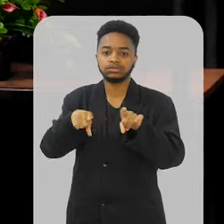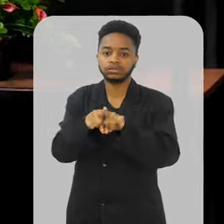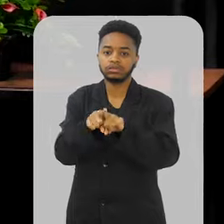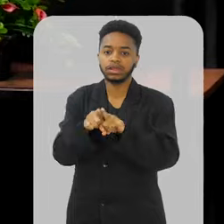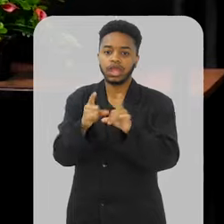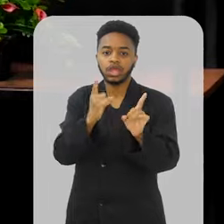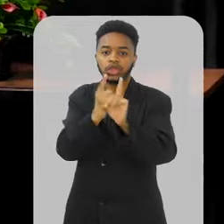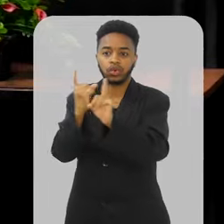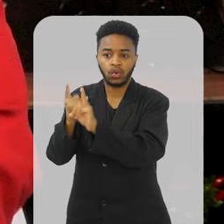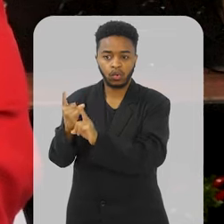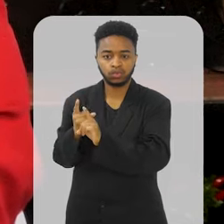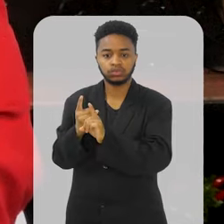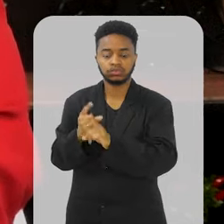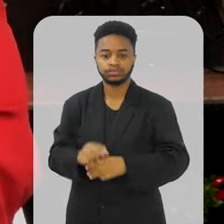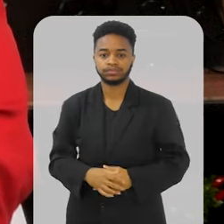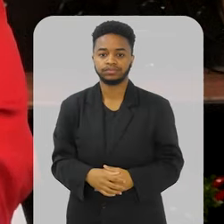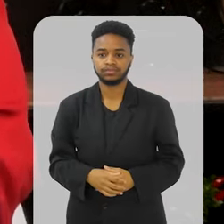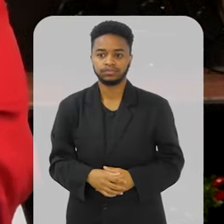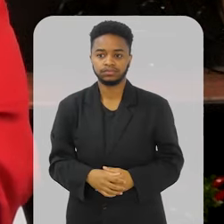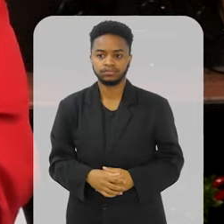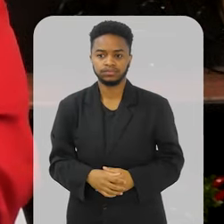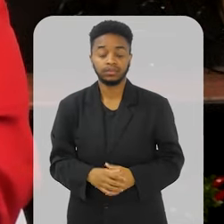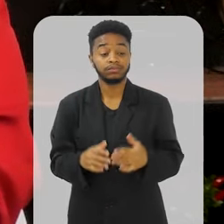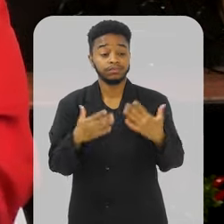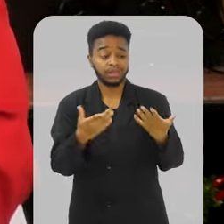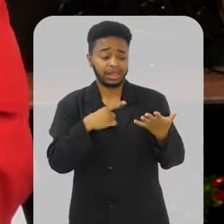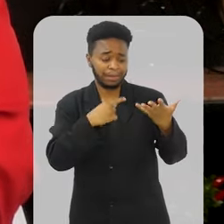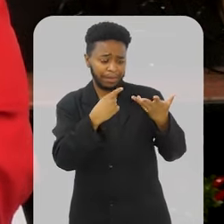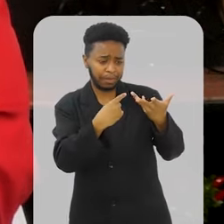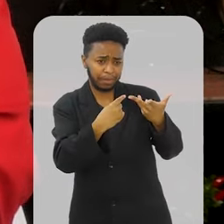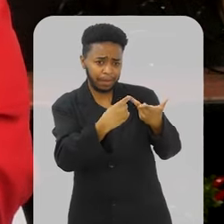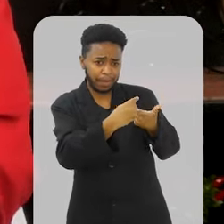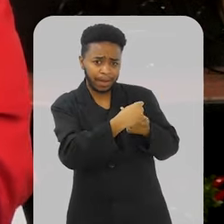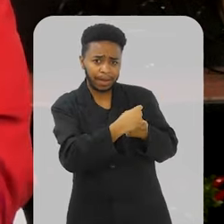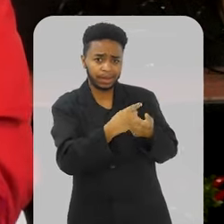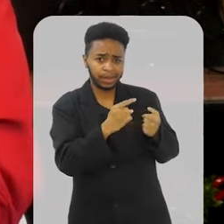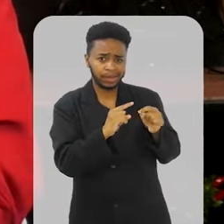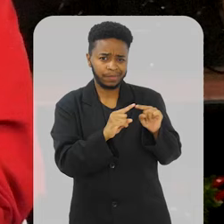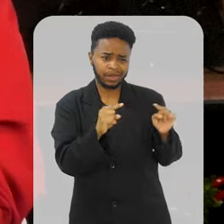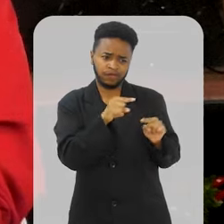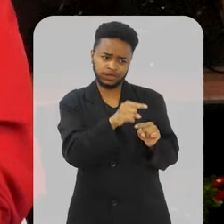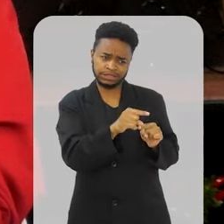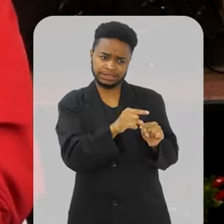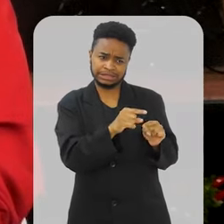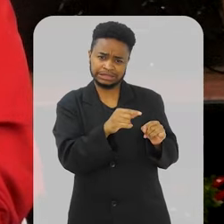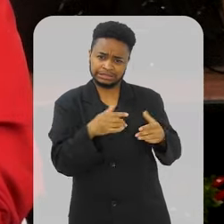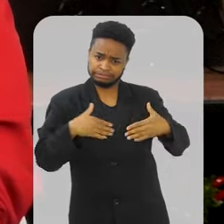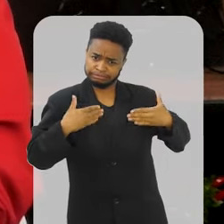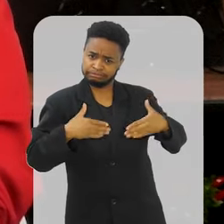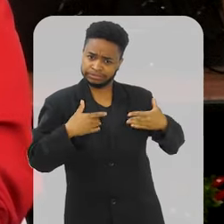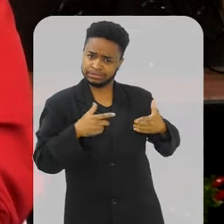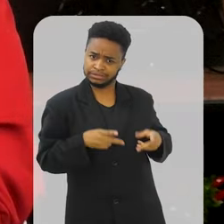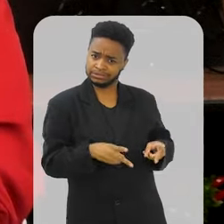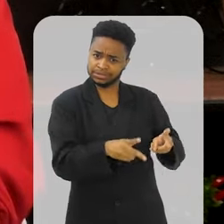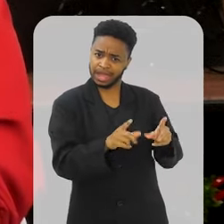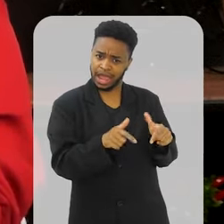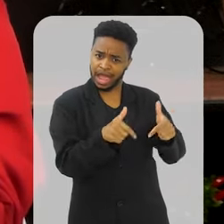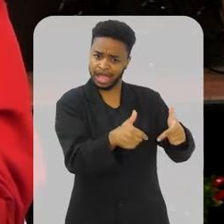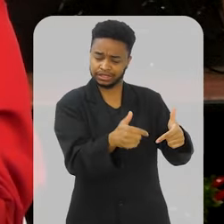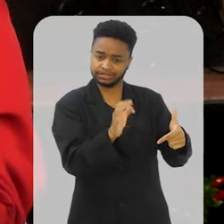semanais na própria capitaria F isso com tudo isso O senhor é um entusiasta né